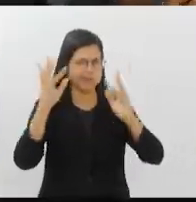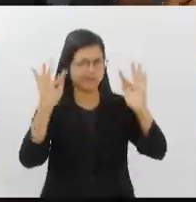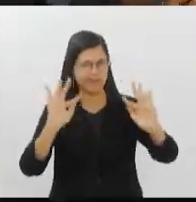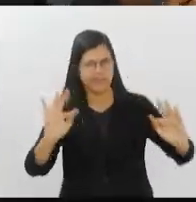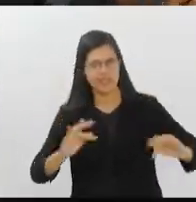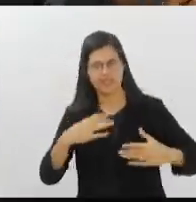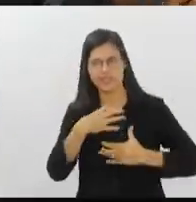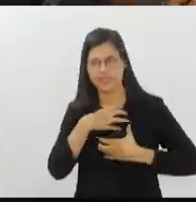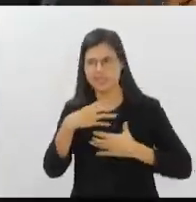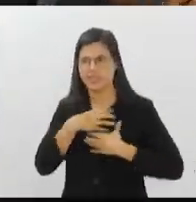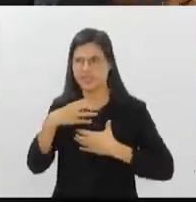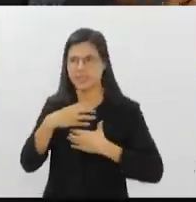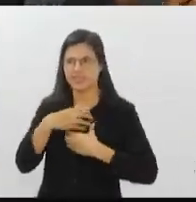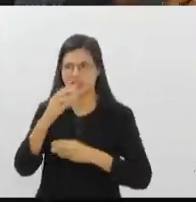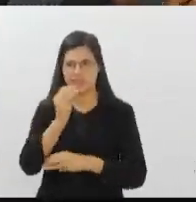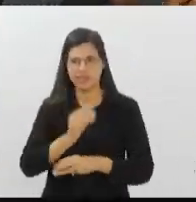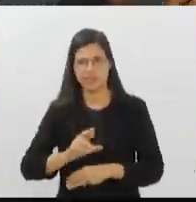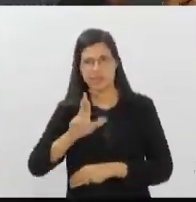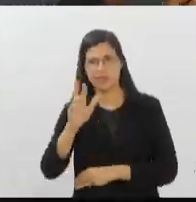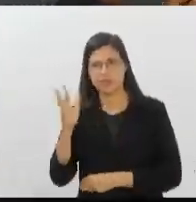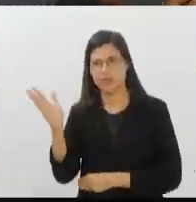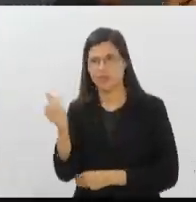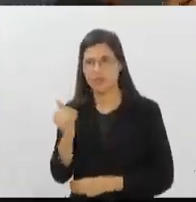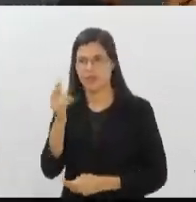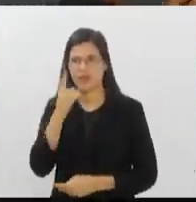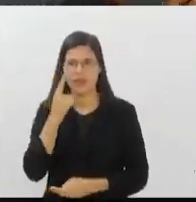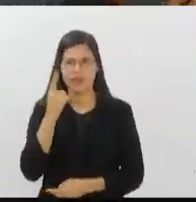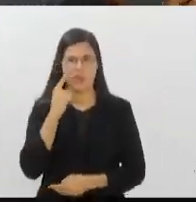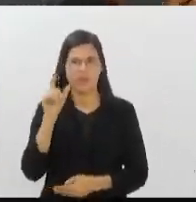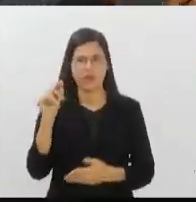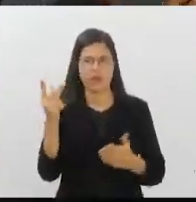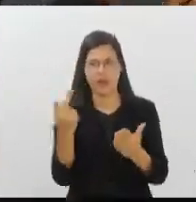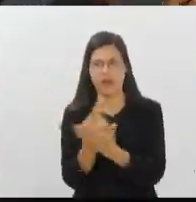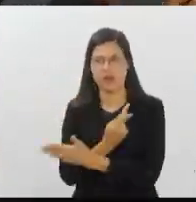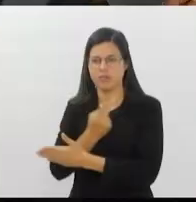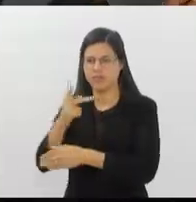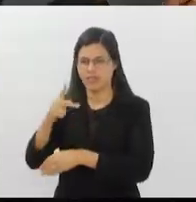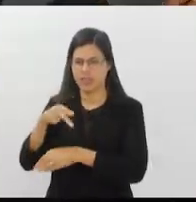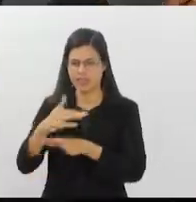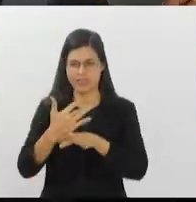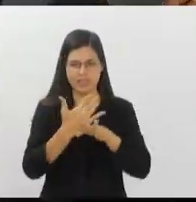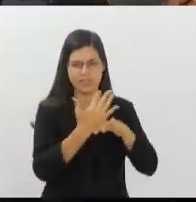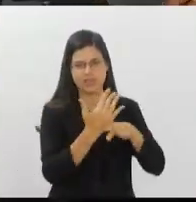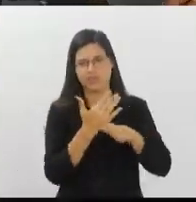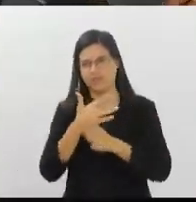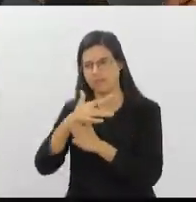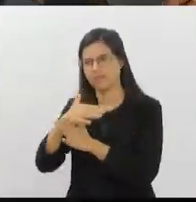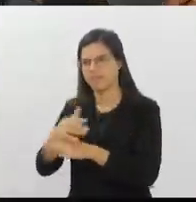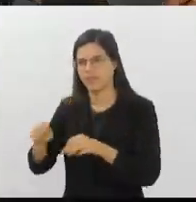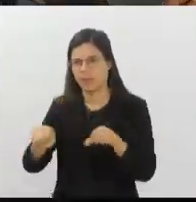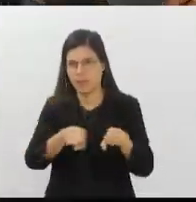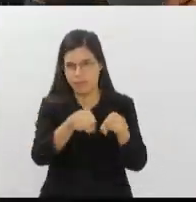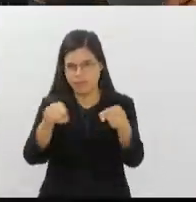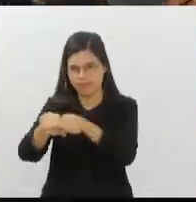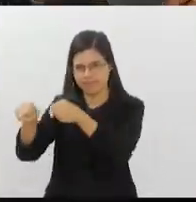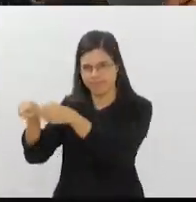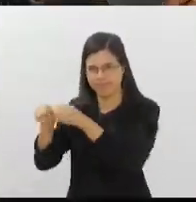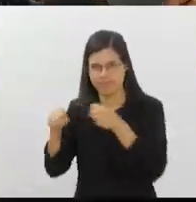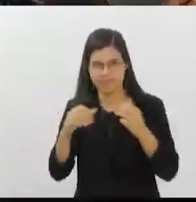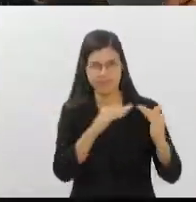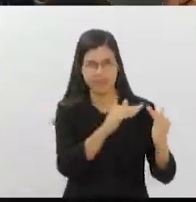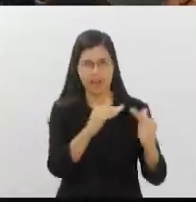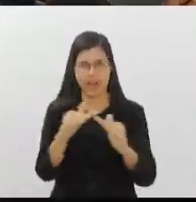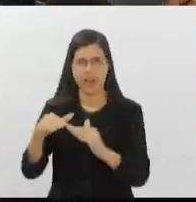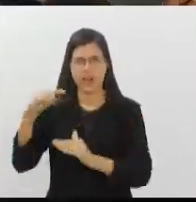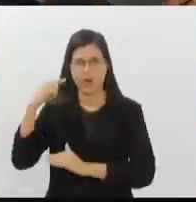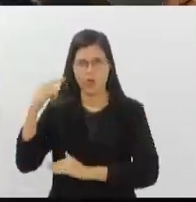Doutor, doutor, baby, o que acontece? quebrar as grades, a loucura tá na